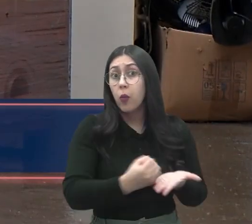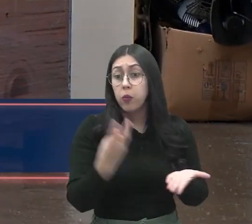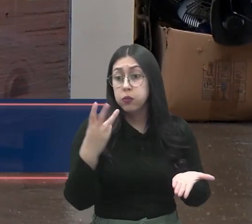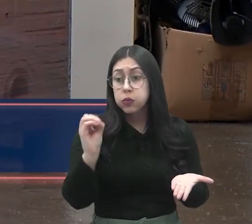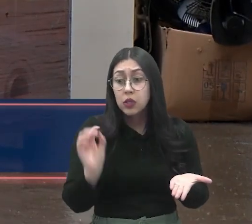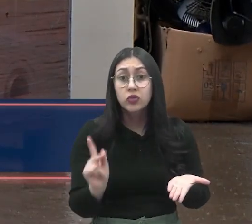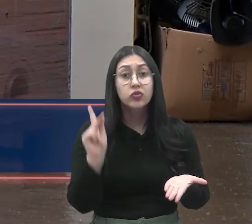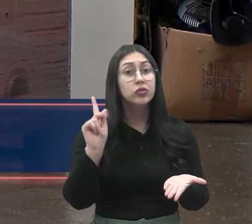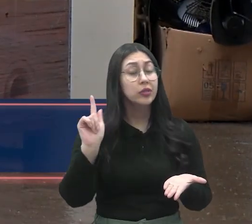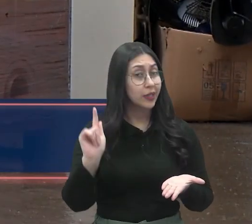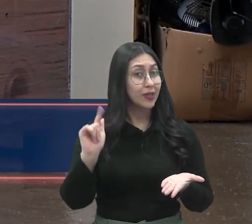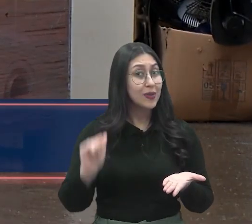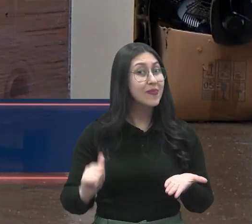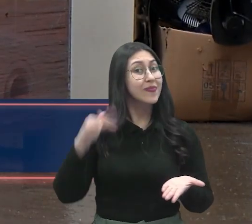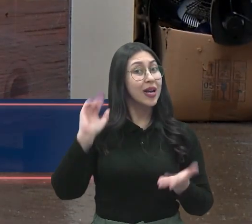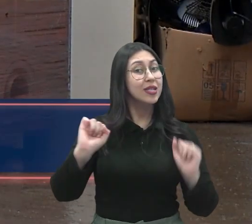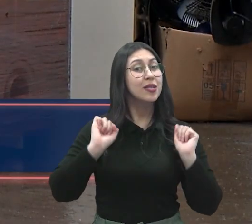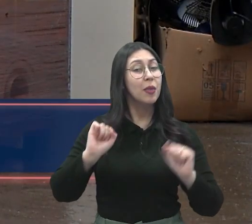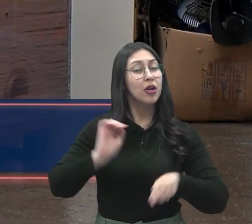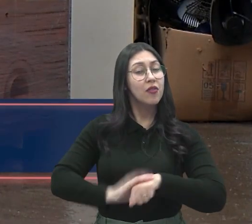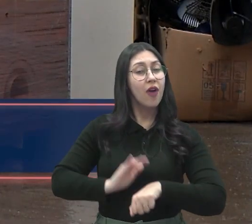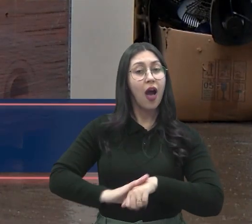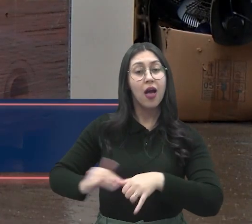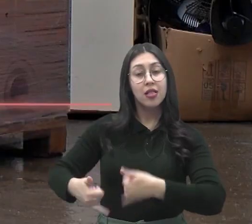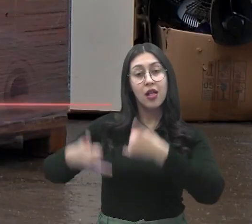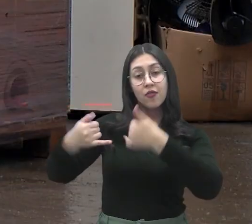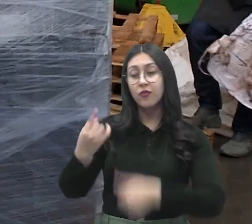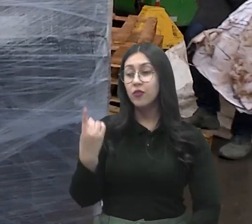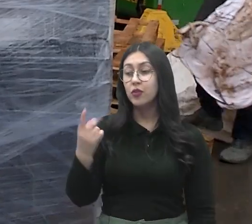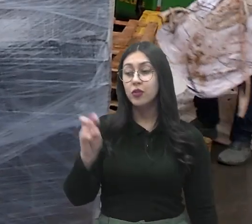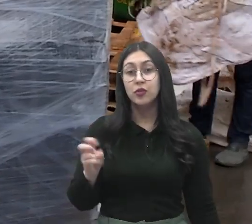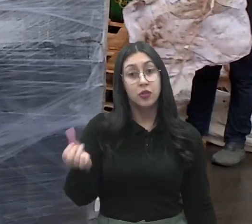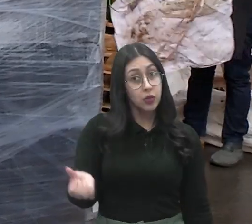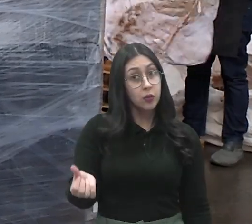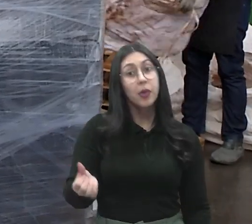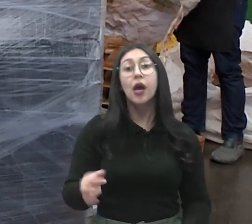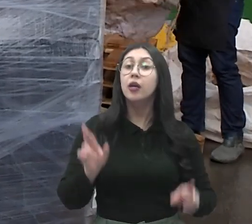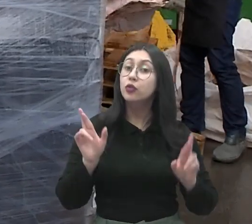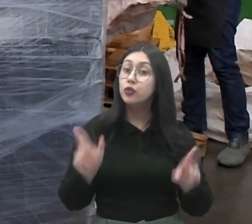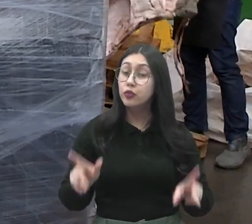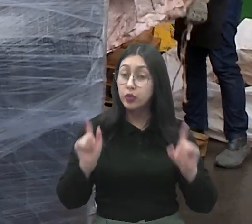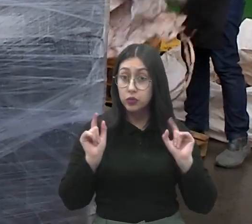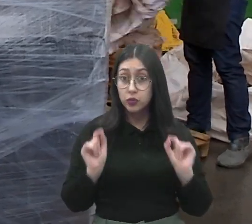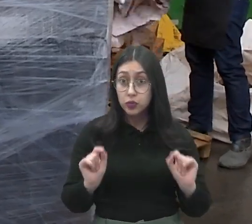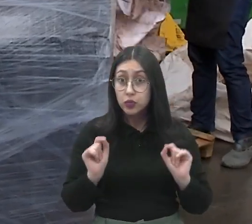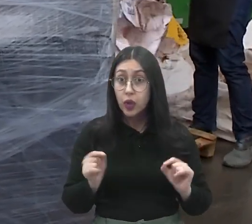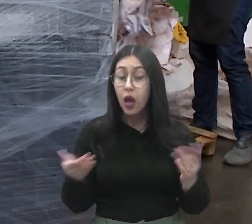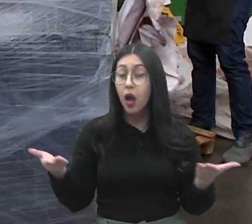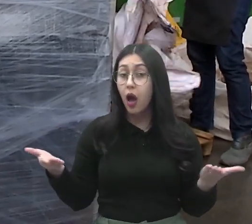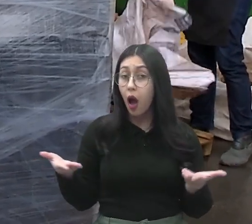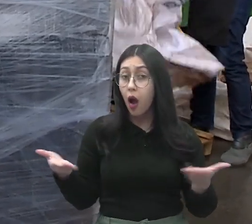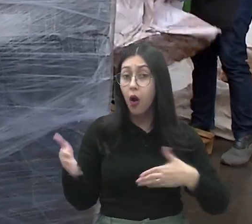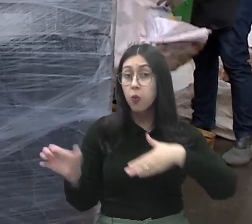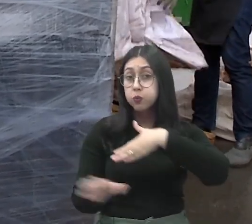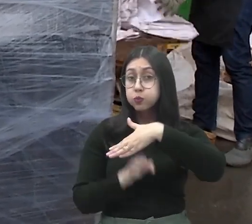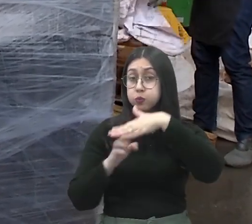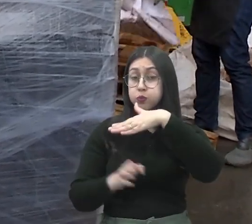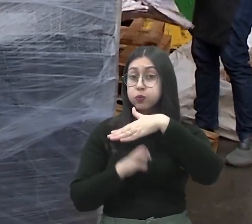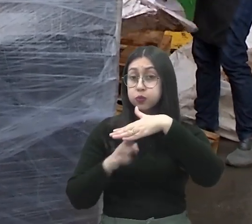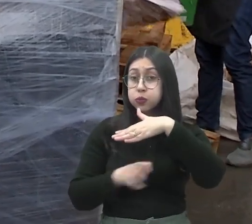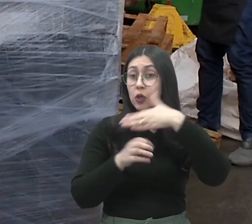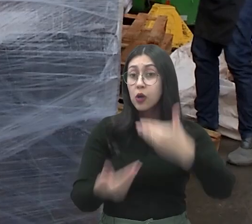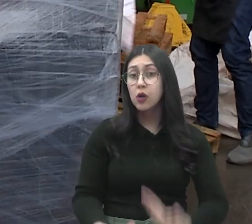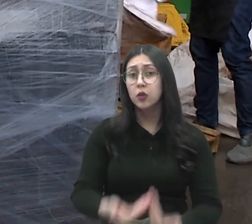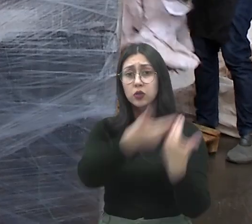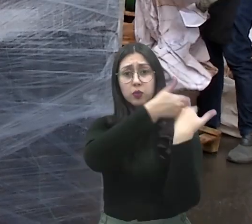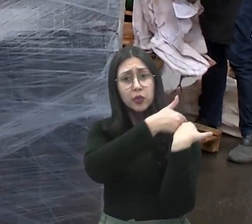30 quilos, segue pelo telefone 156. A diferença do edital é que a empresa parceira